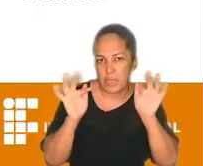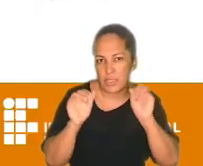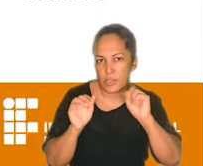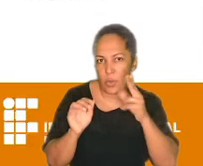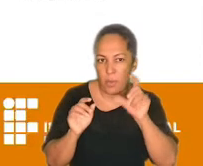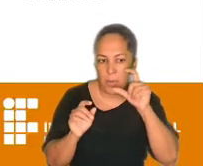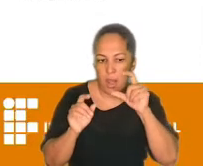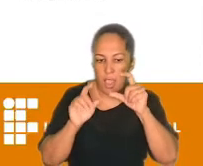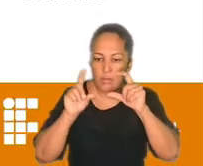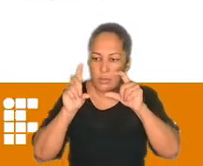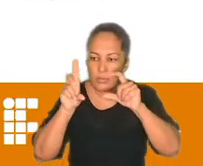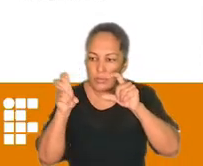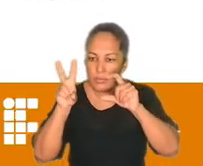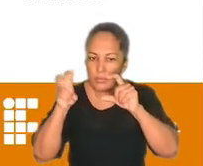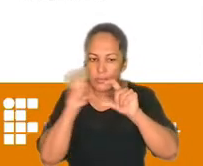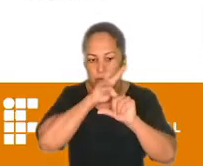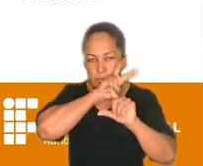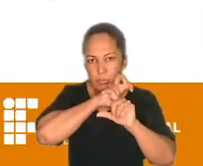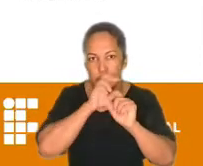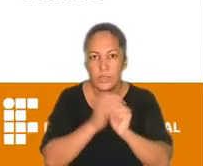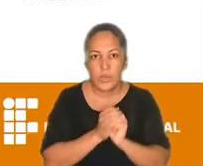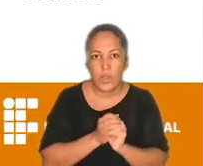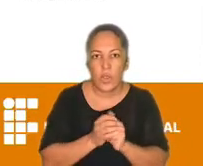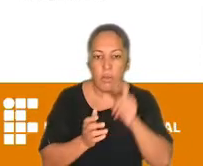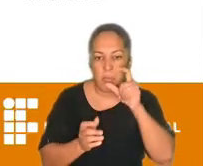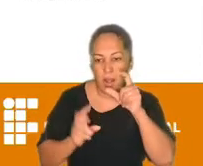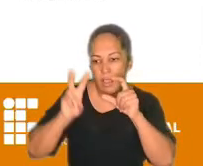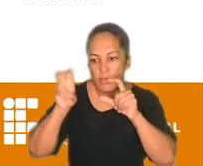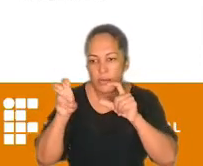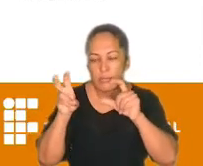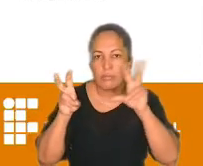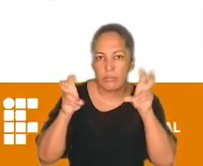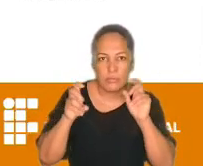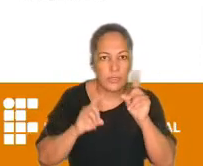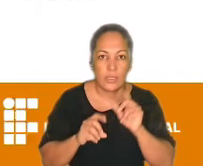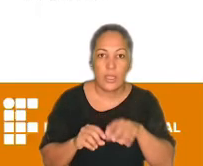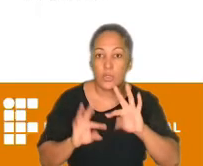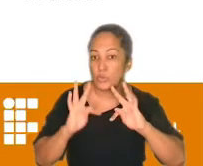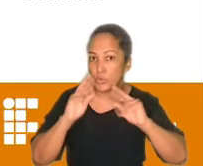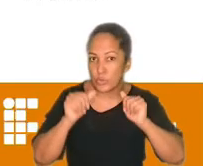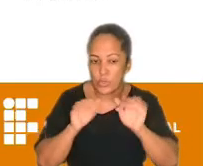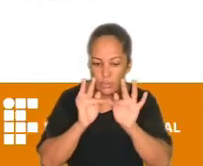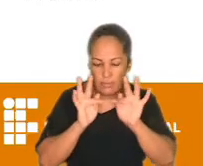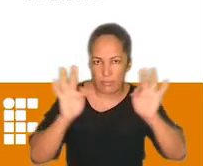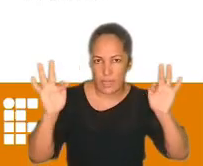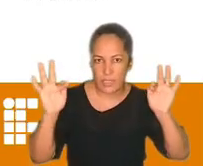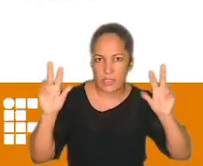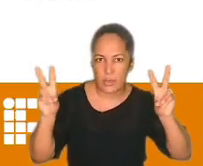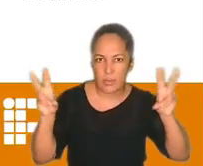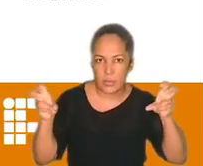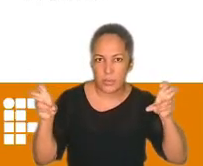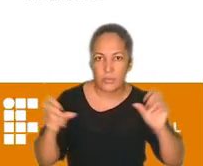é colocar cada palavra entre aspas, não. É toda a frase, todo aquele texto que você vai colocar